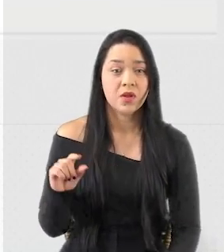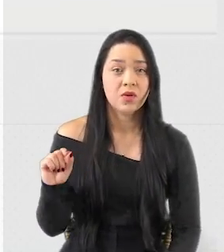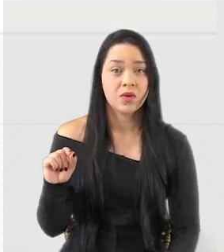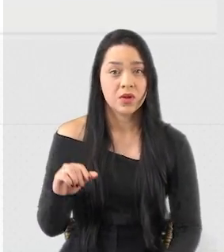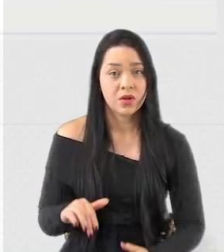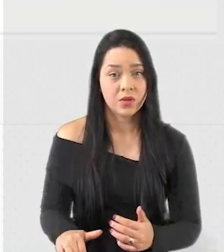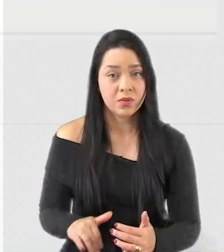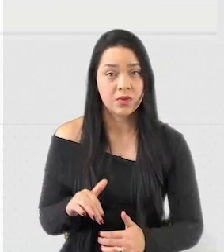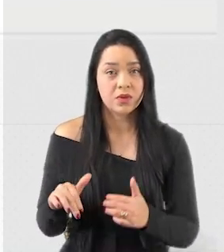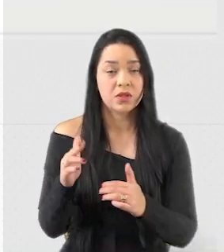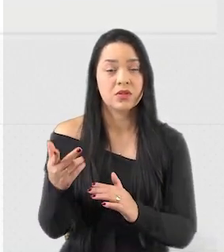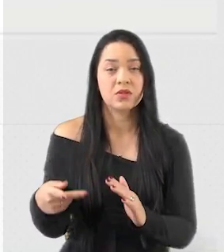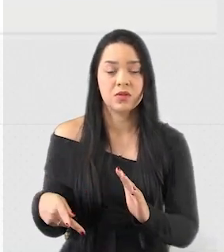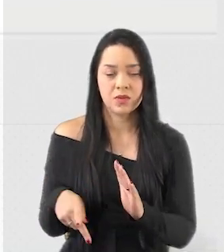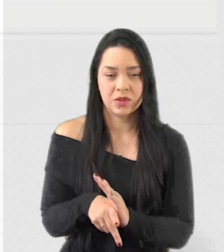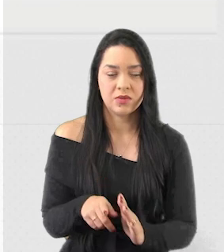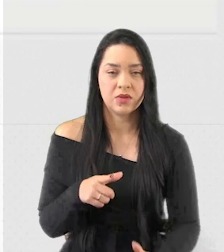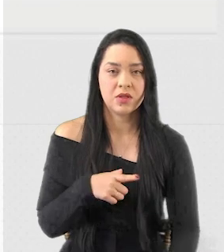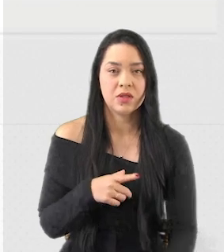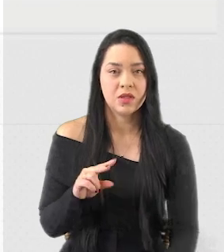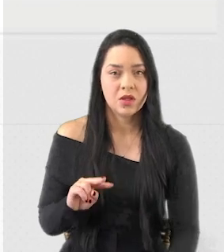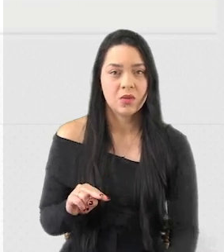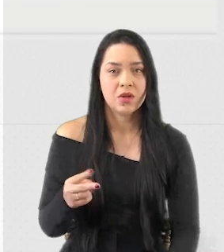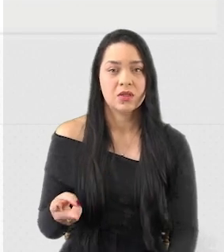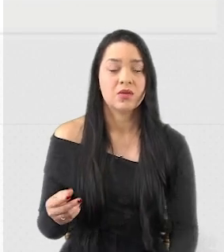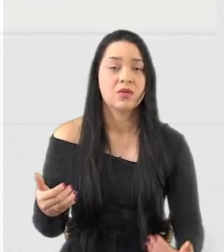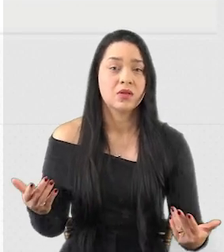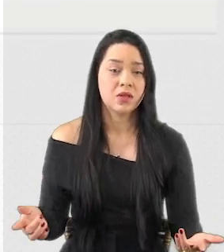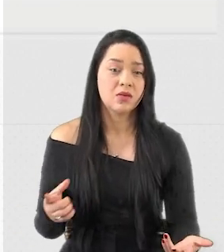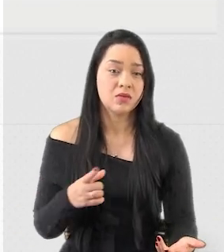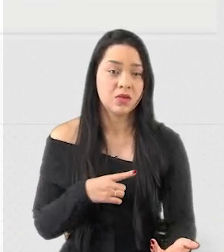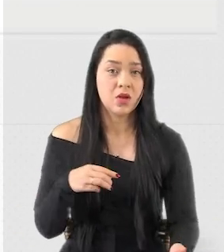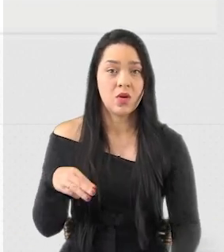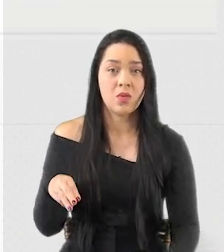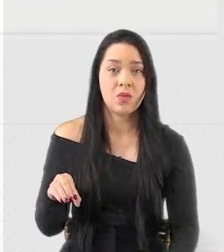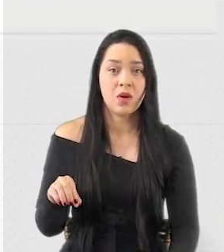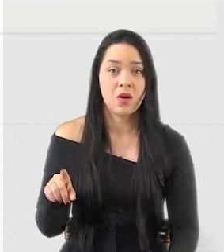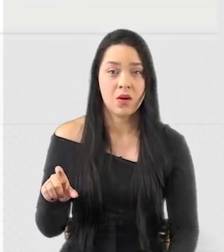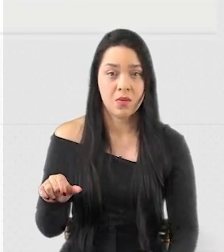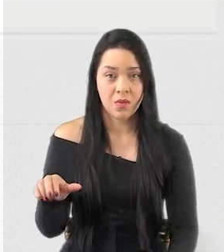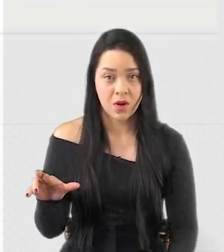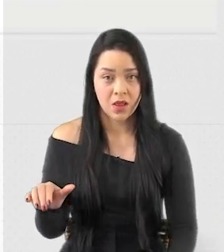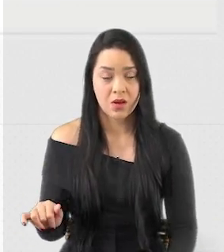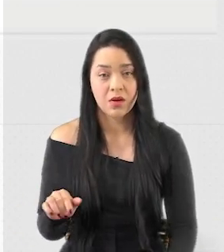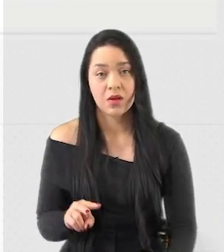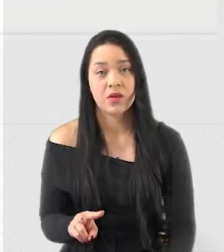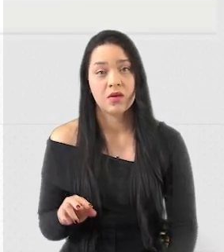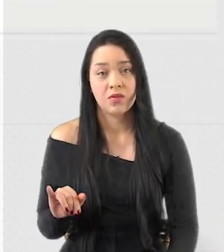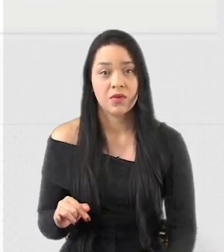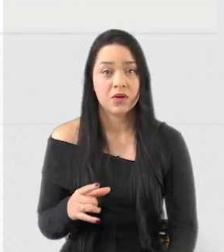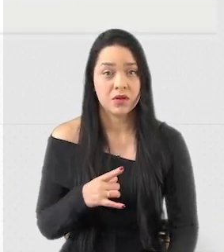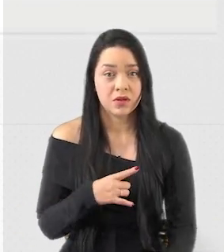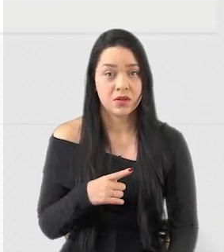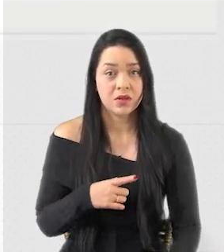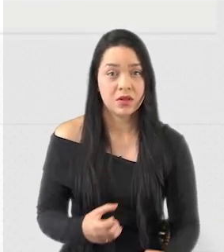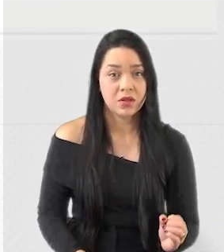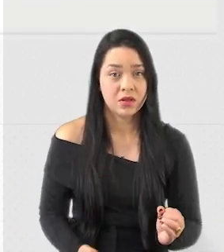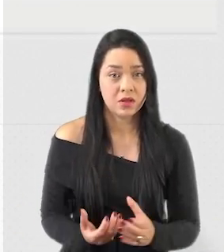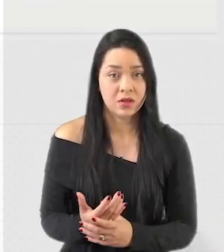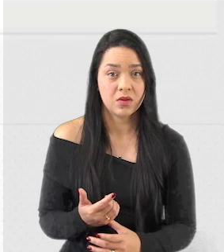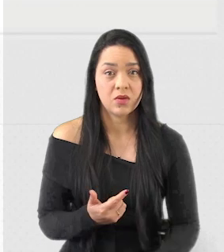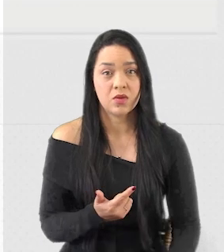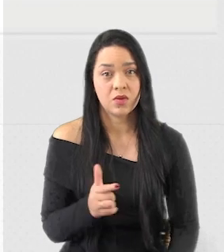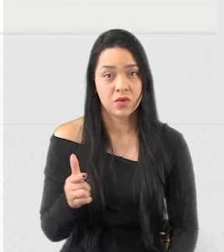processos específicos para sua duplicação. Então, eu tenho uma molécula de DNA que vai se duplicar formando